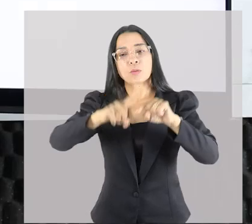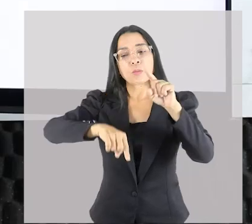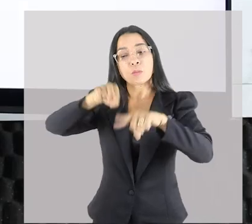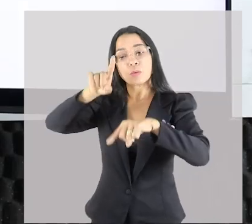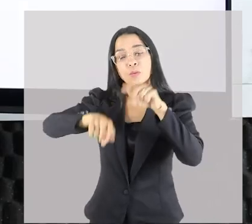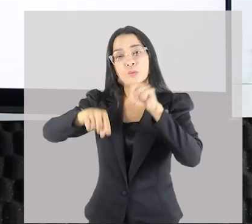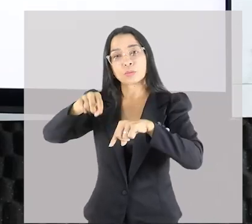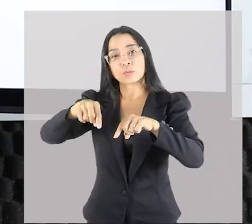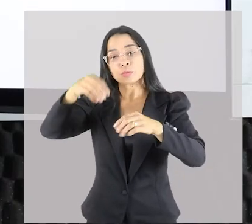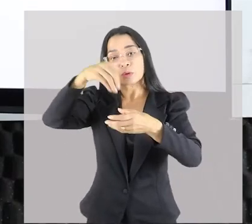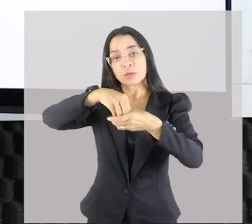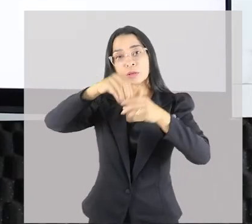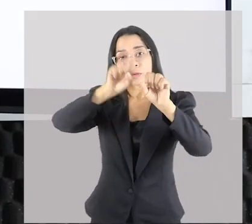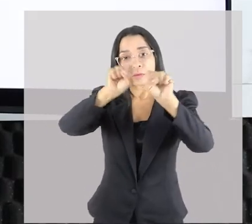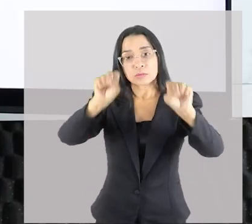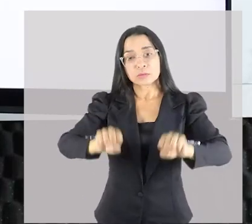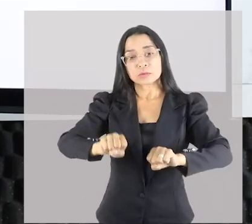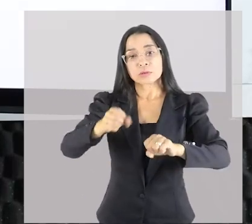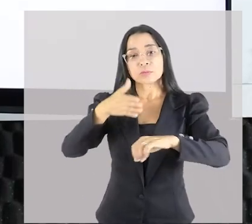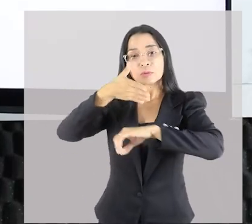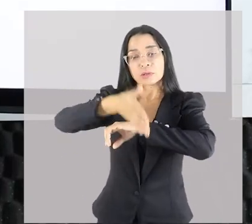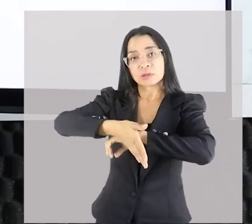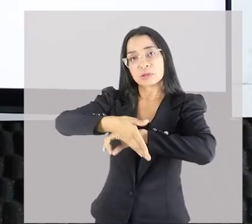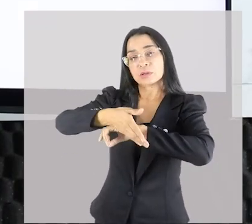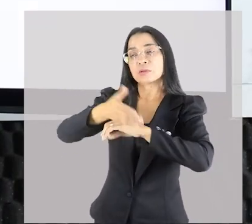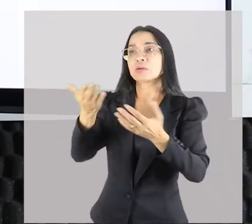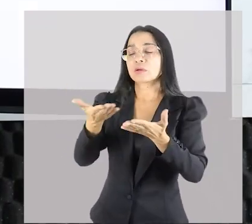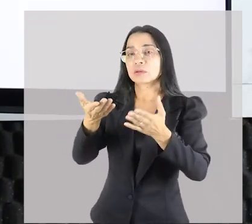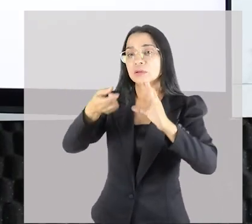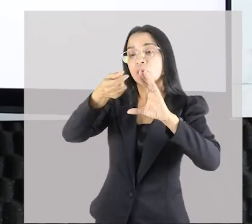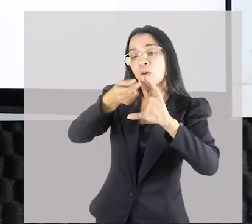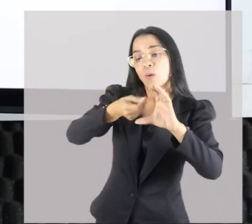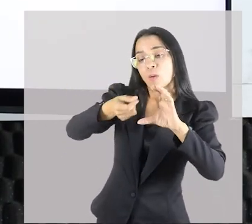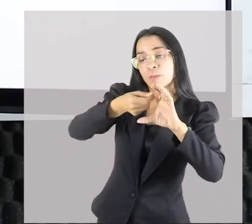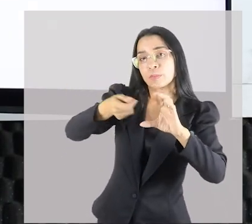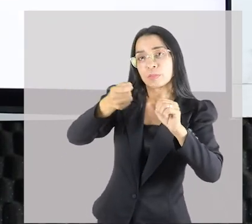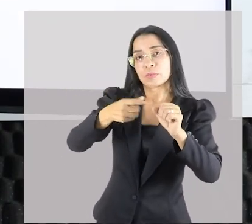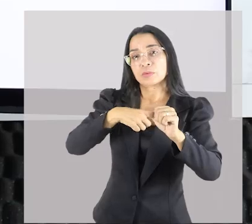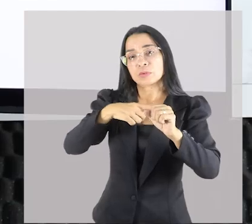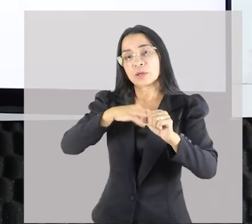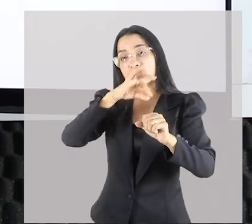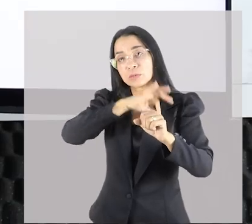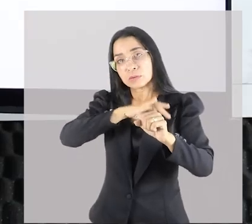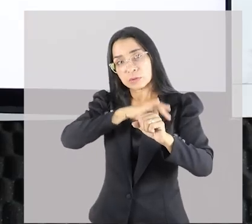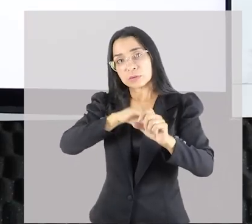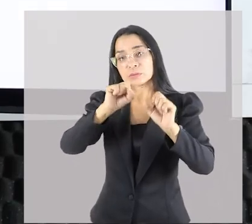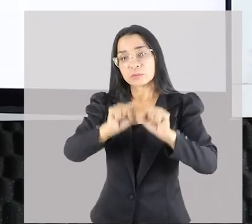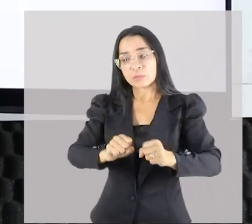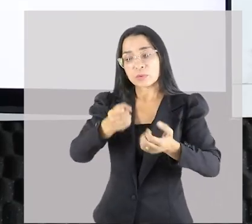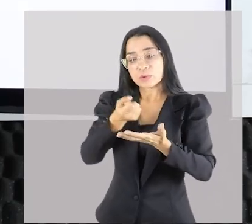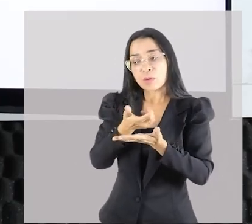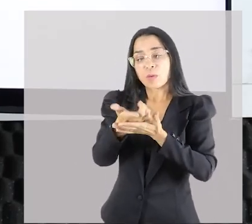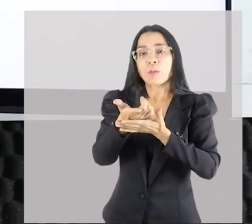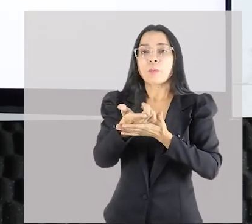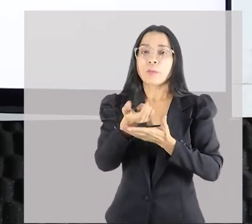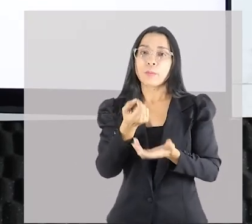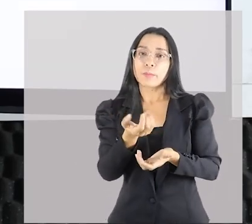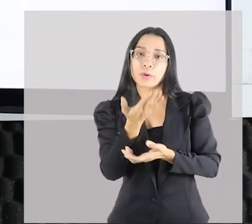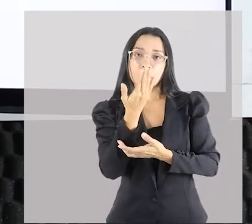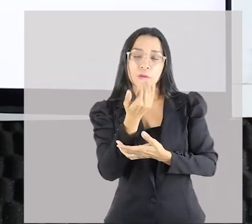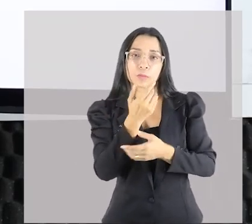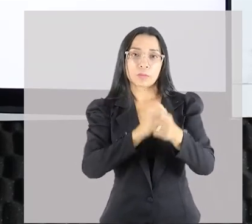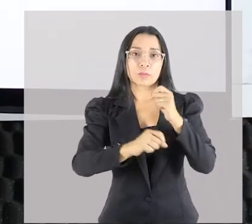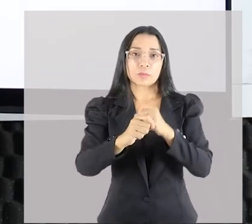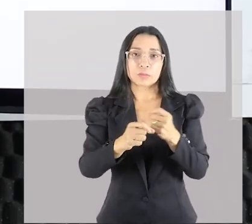sistema, e agora já entrando aí, né, claro, o capitalismo, e eu tenho um salário para que eu possa também fazer a compra do alimento, aquilo